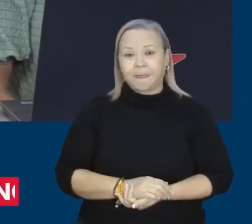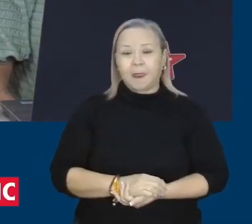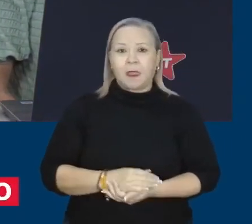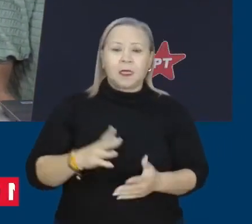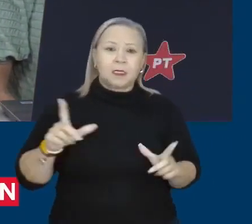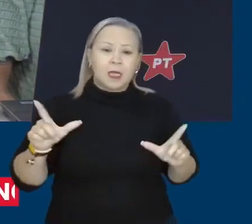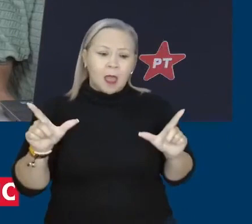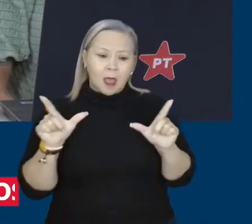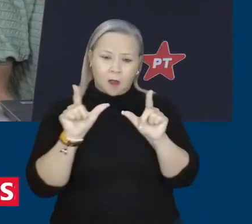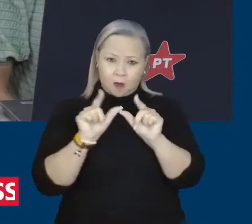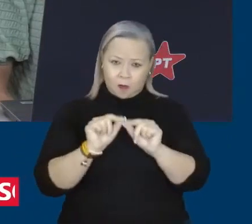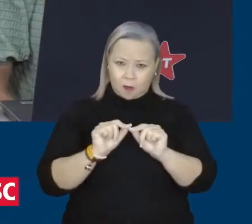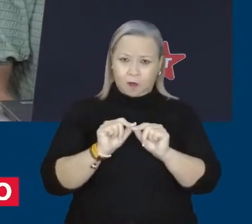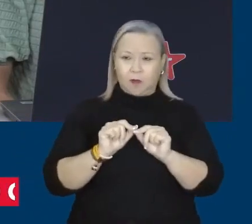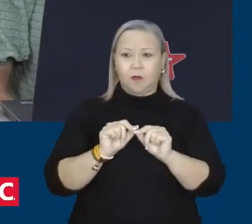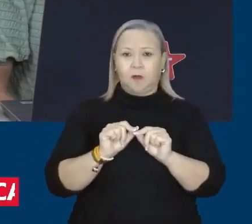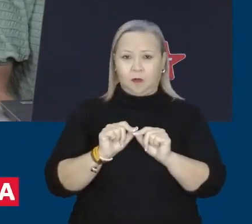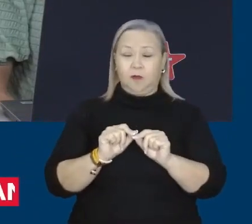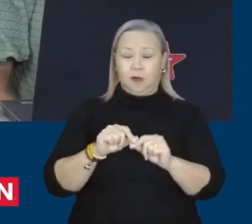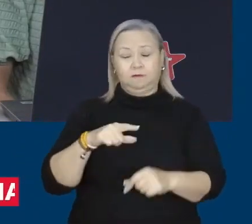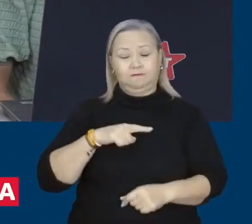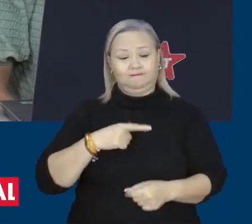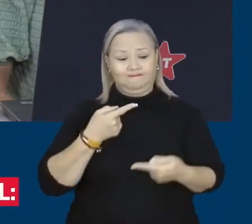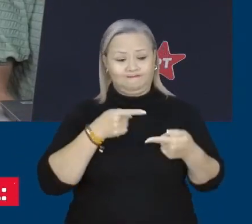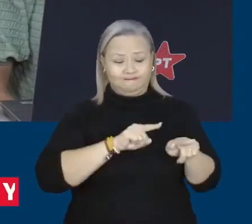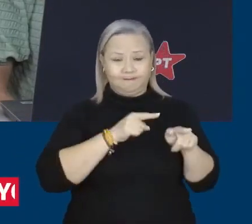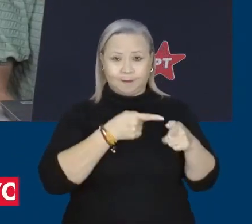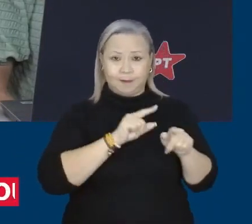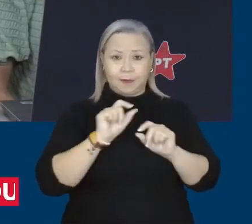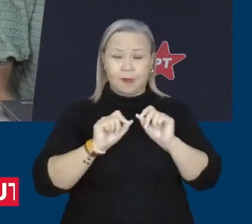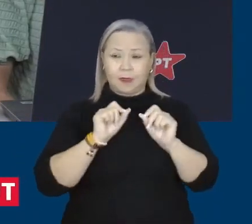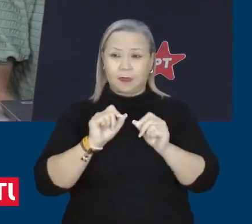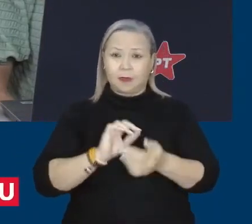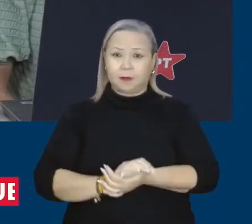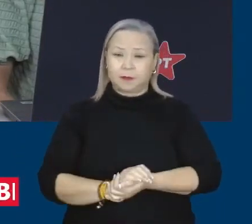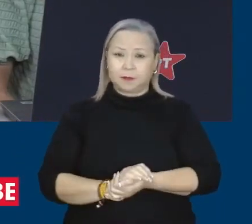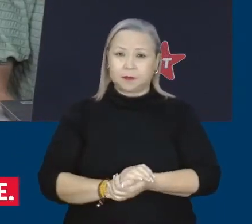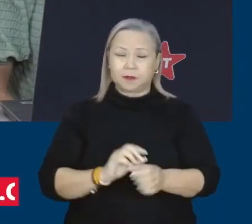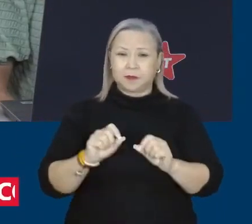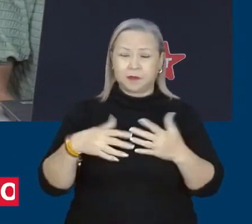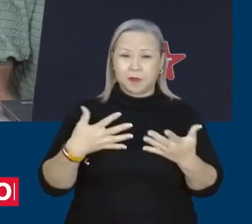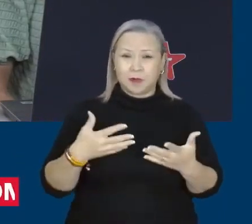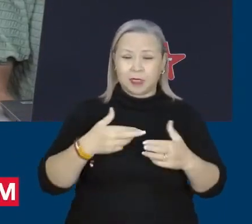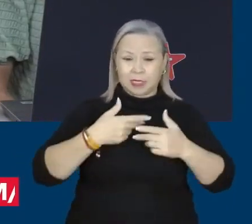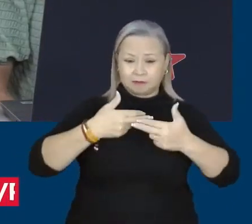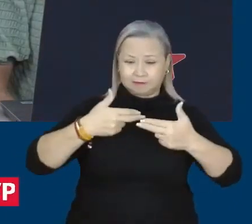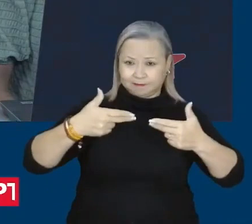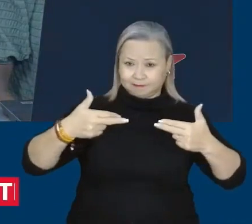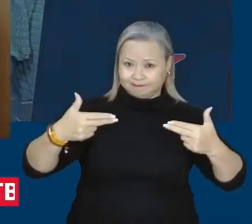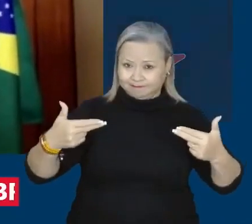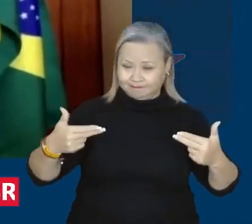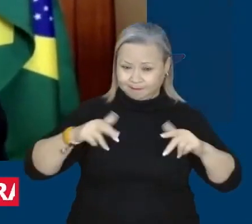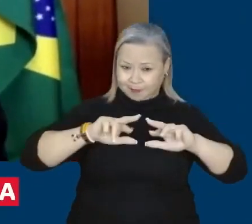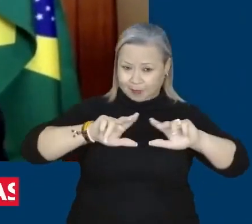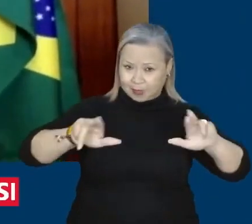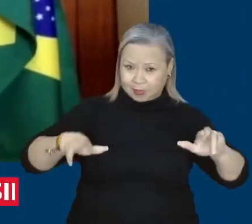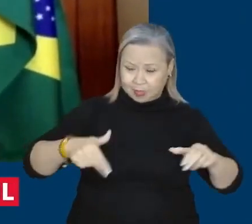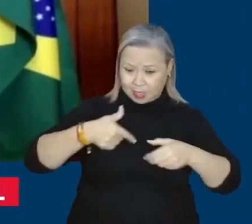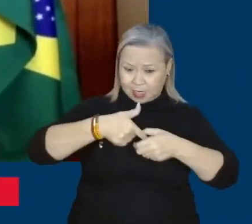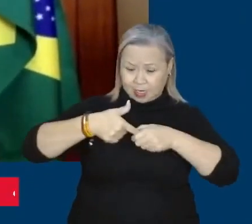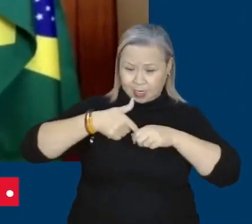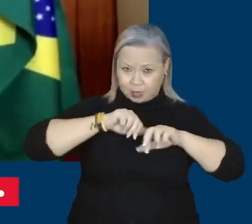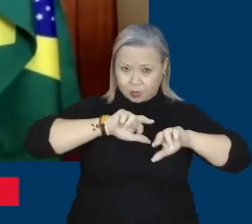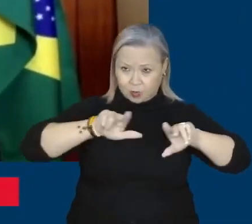concluir, nós vamos ter aí um grande desafio, né? Porque a cadeia dos derivados de combustíveis,